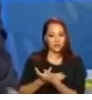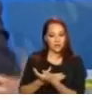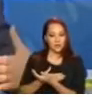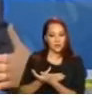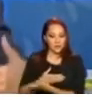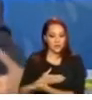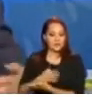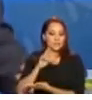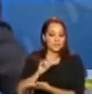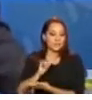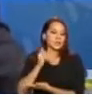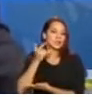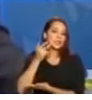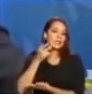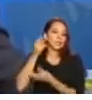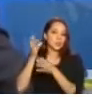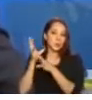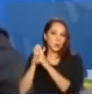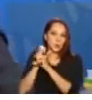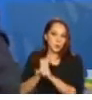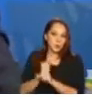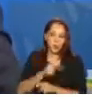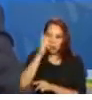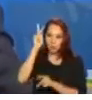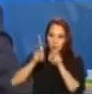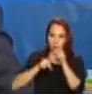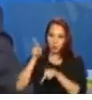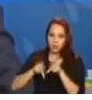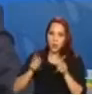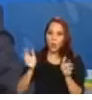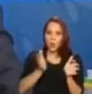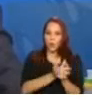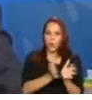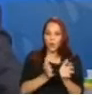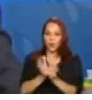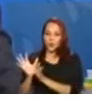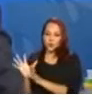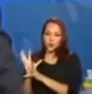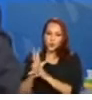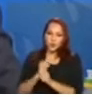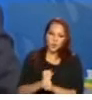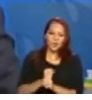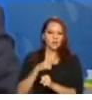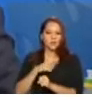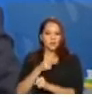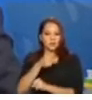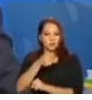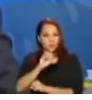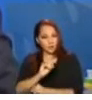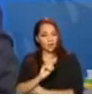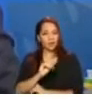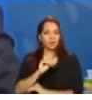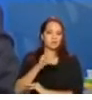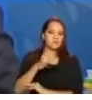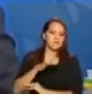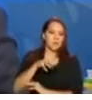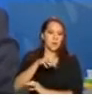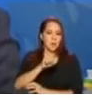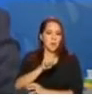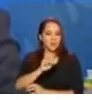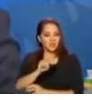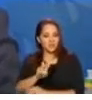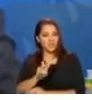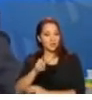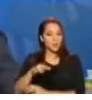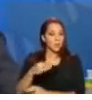se a gente somar todos os públicos, todos os grupos, nós vamos atingir quanto? 70, 80,